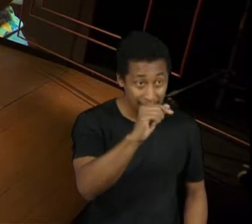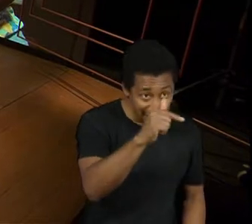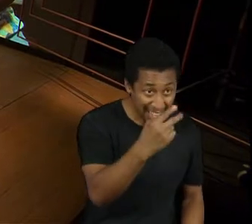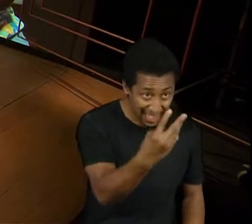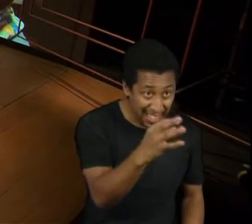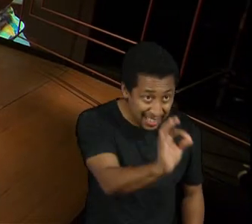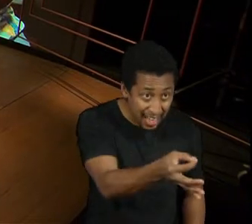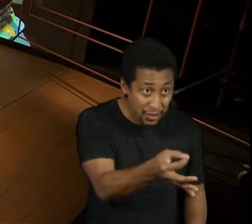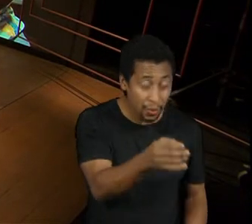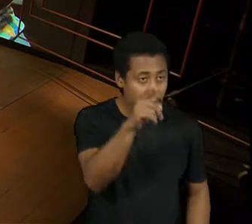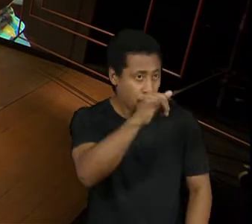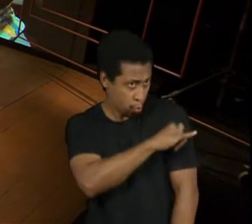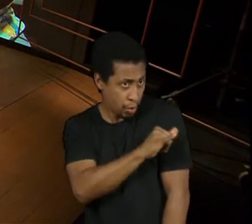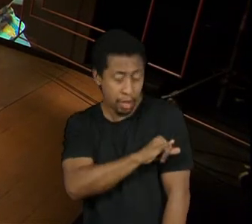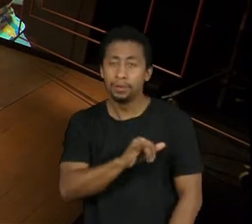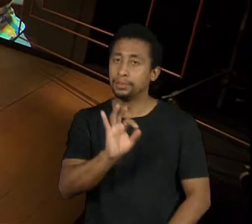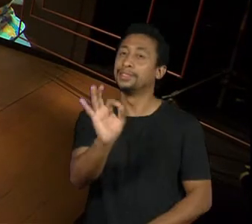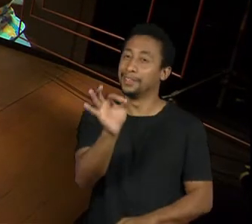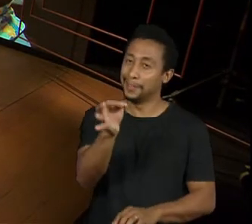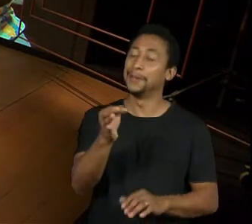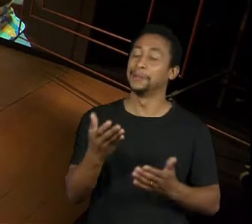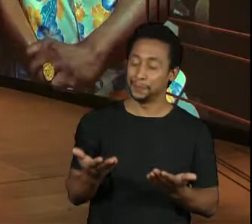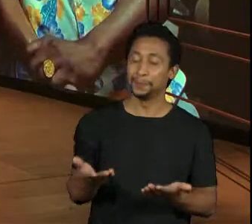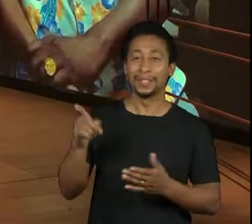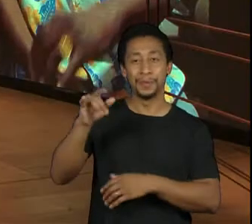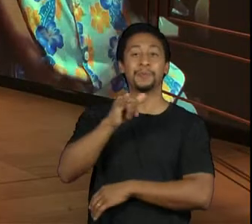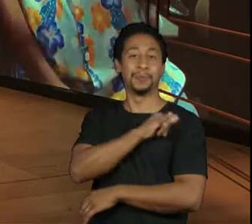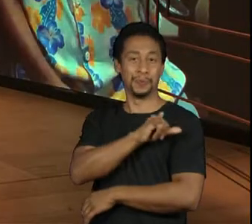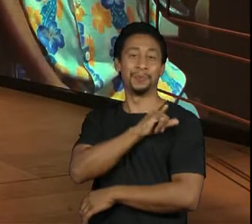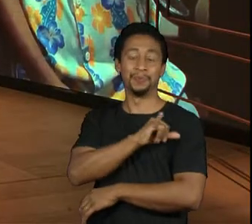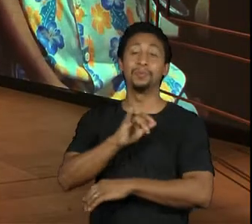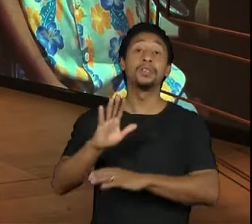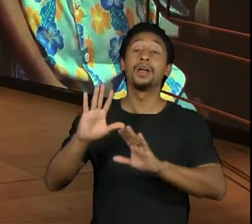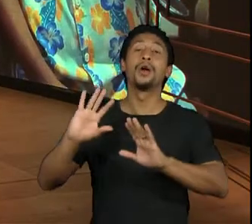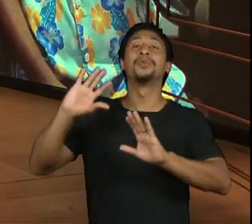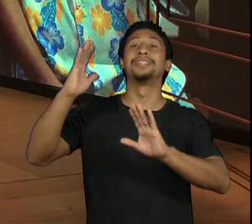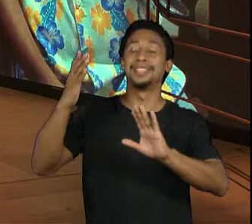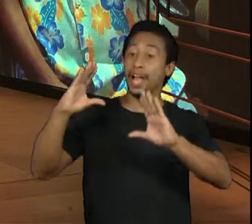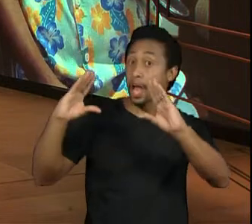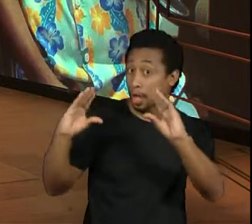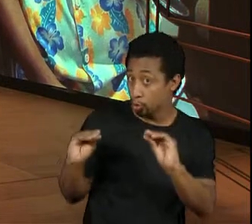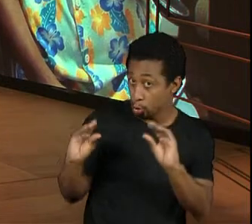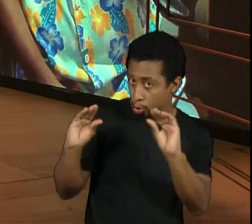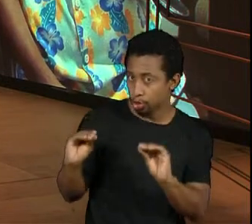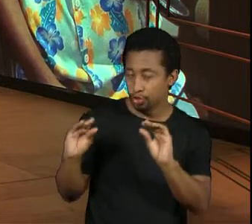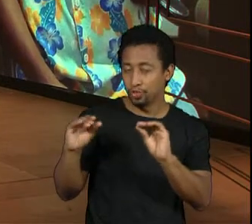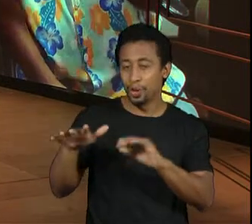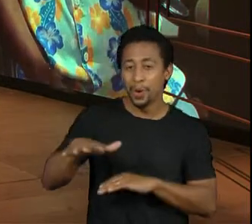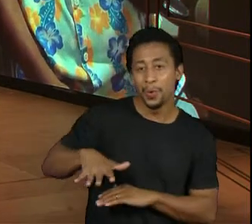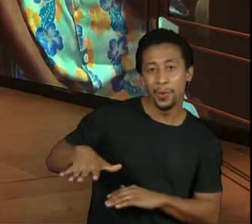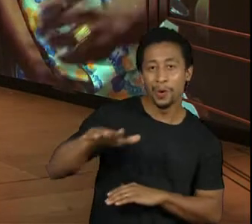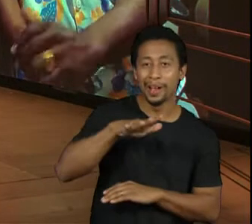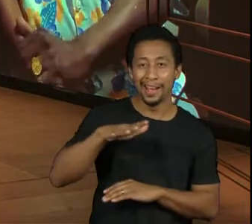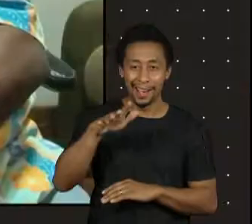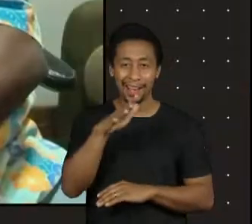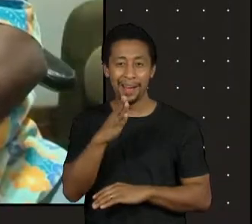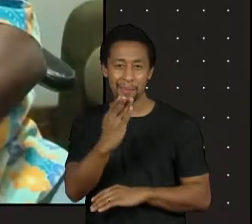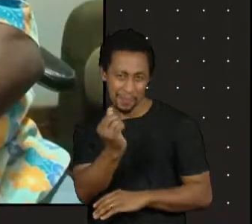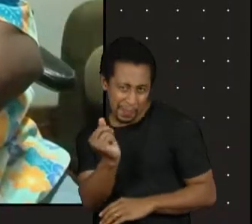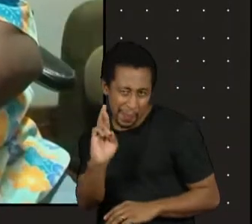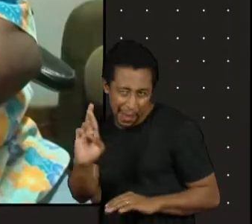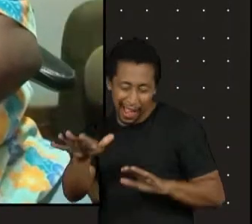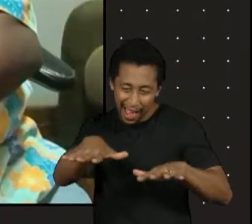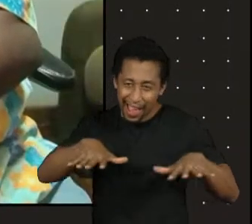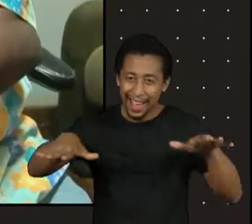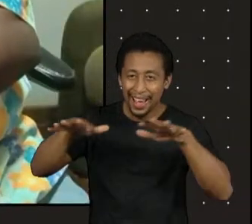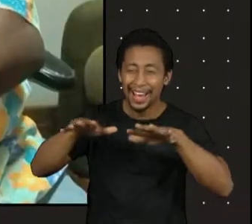é. E numa noite, eu estava na boate, lá esperando a hora para entrar, os 20